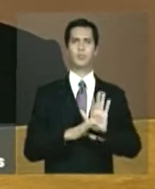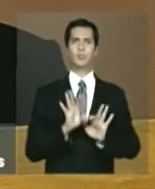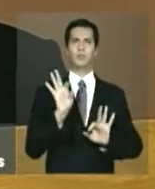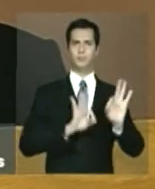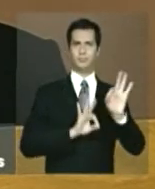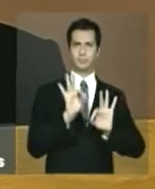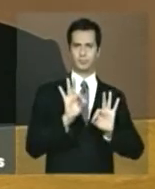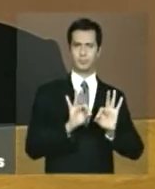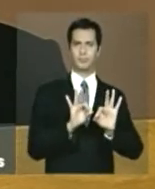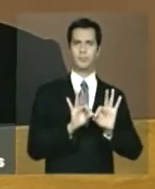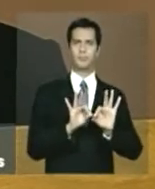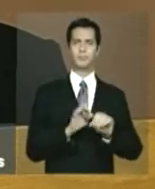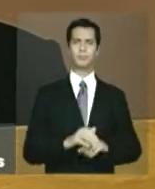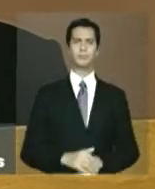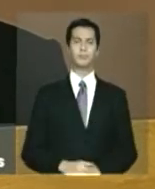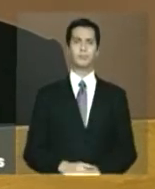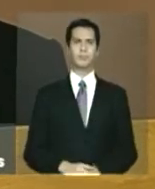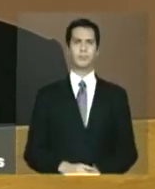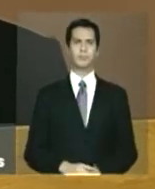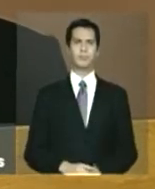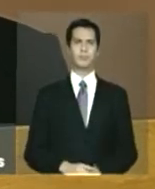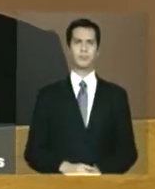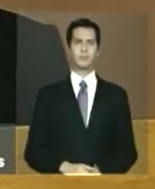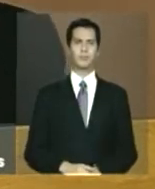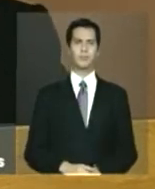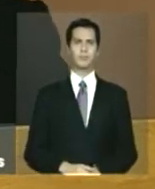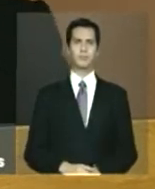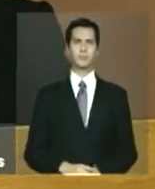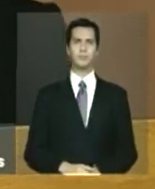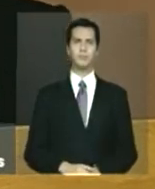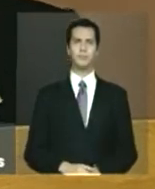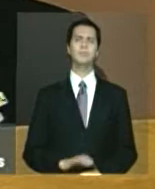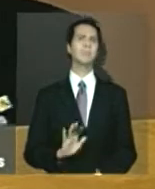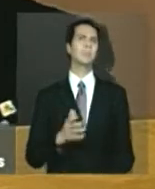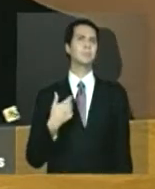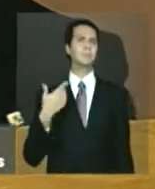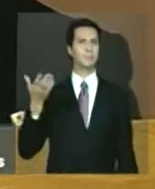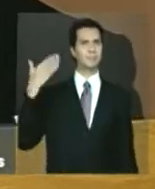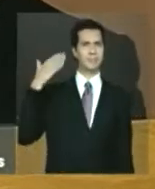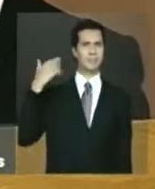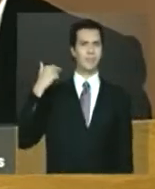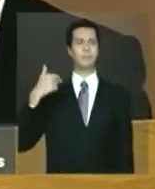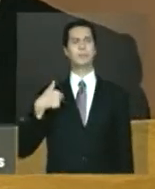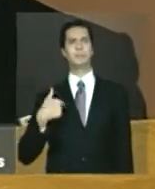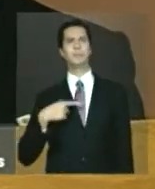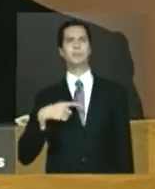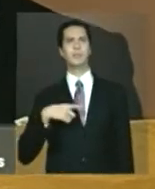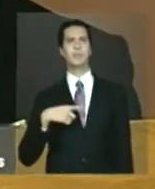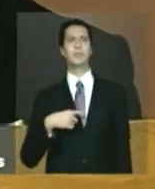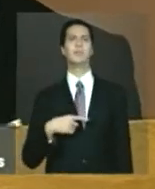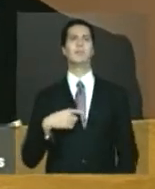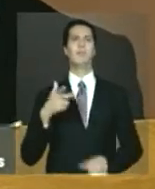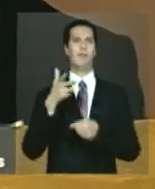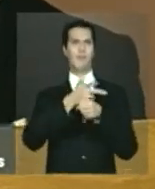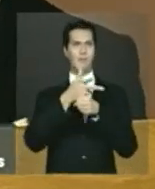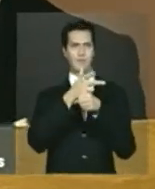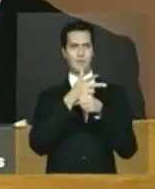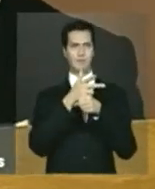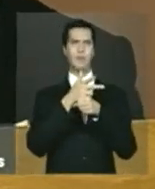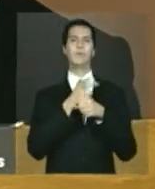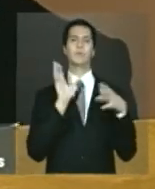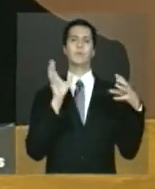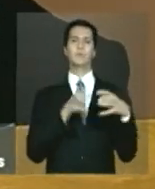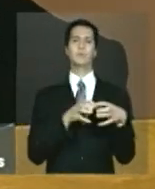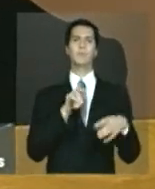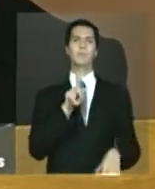é diria outro dia numa gravação que nós fizemos para o PT as ministras